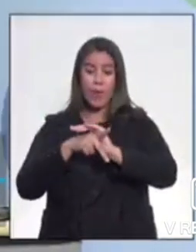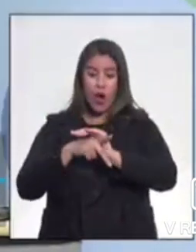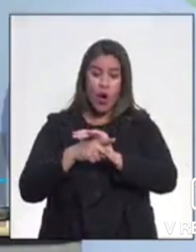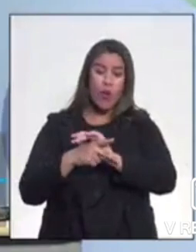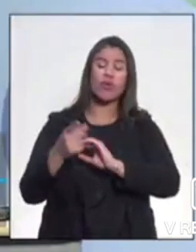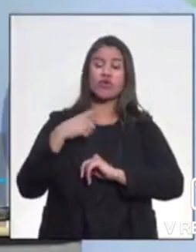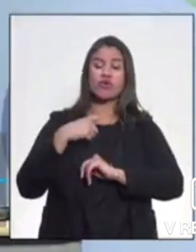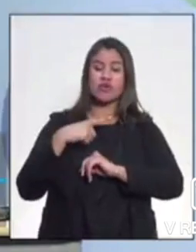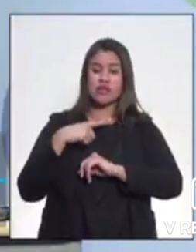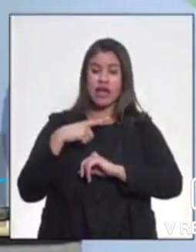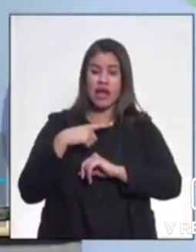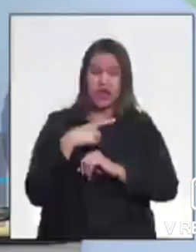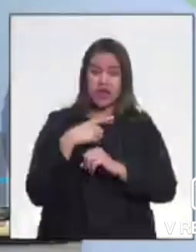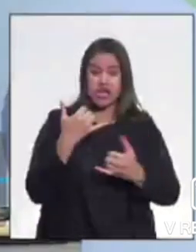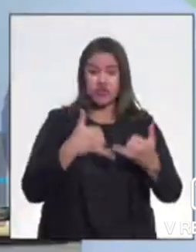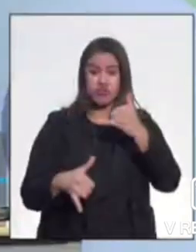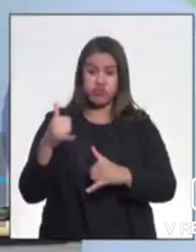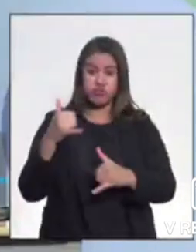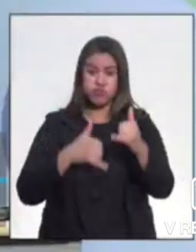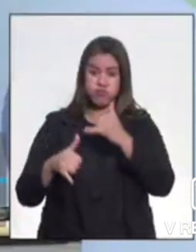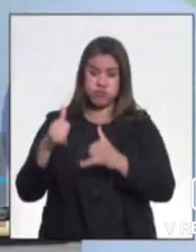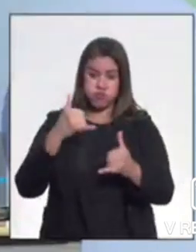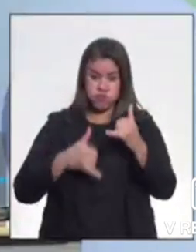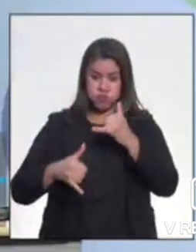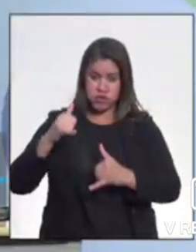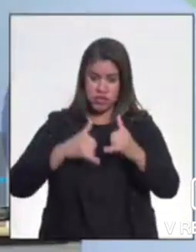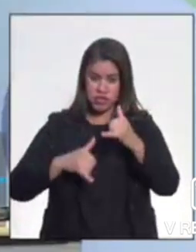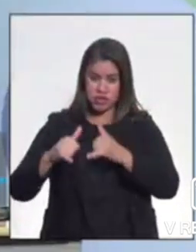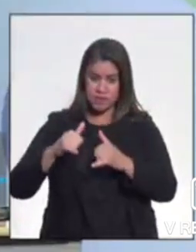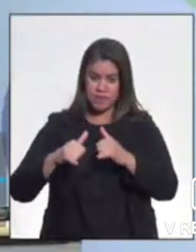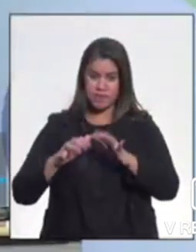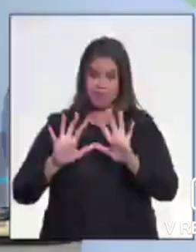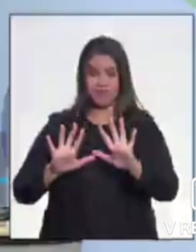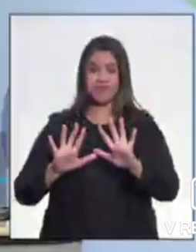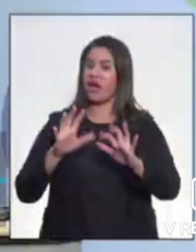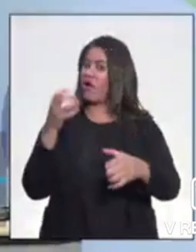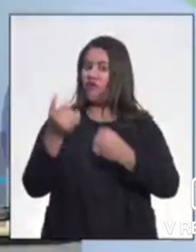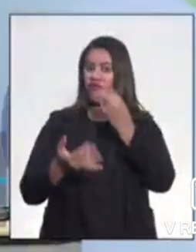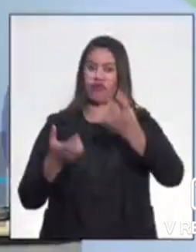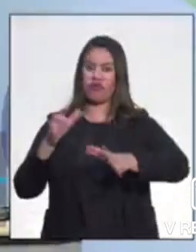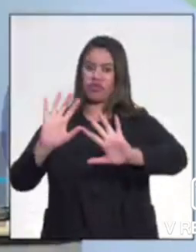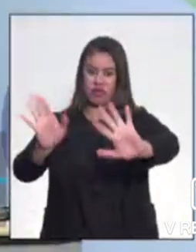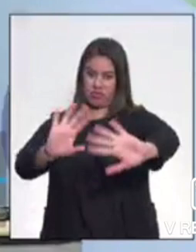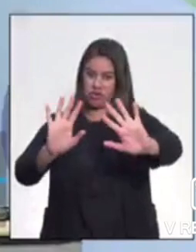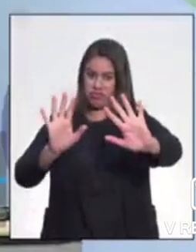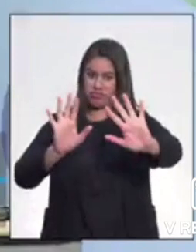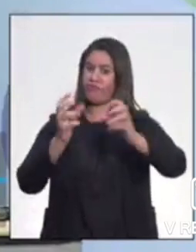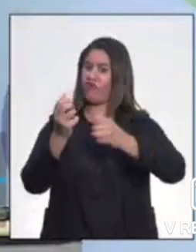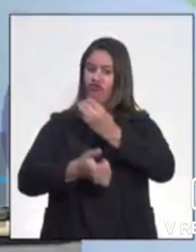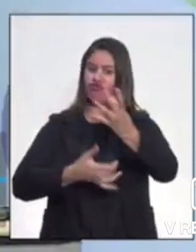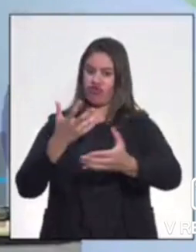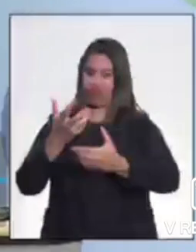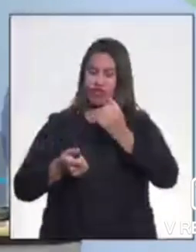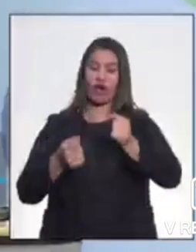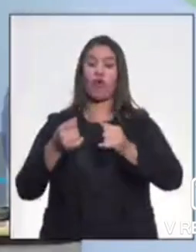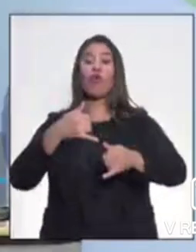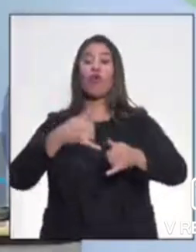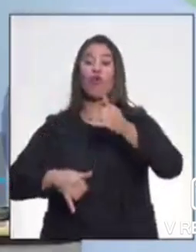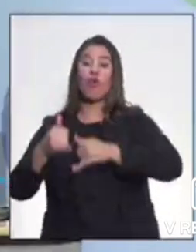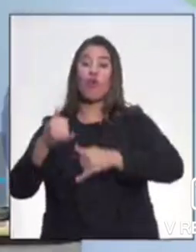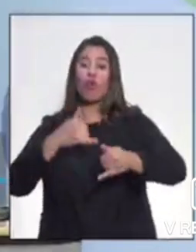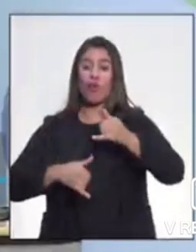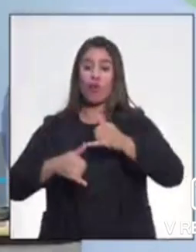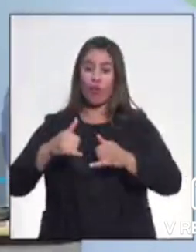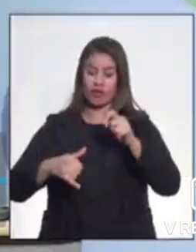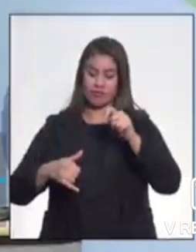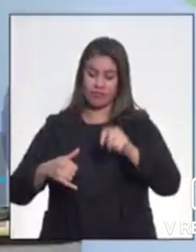colocando ali no começo da chama. Chama não põe chama no fogão. No começo da liberação elétrica, do acendedor.